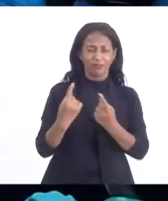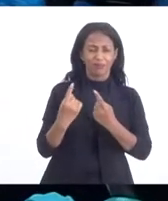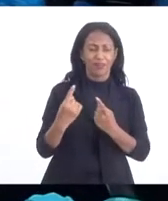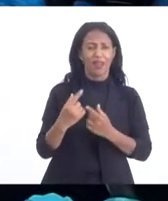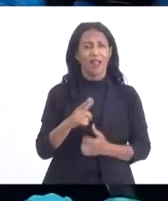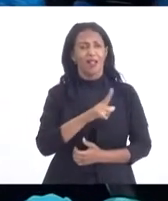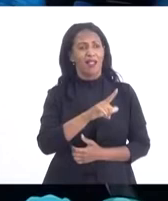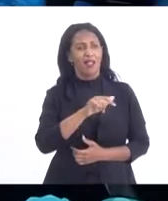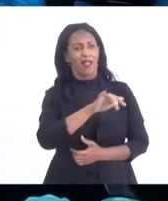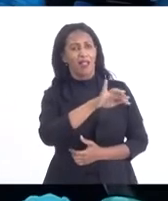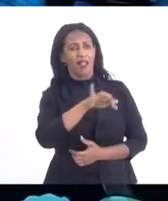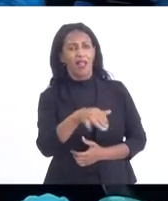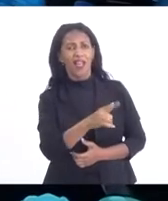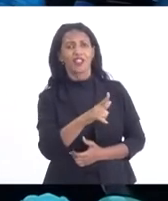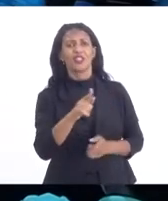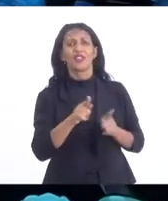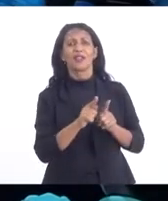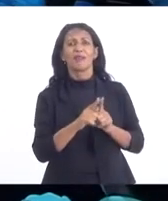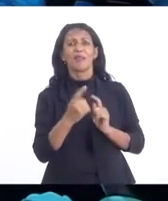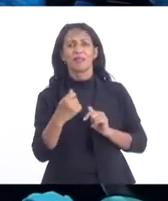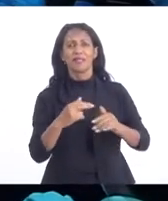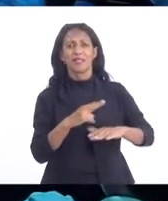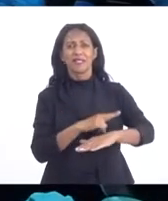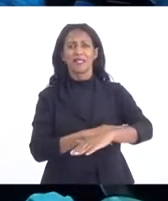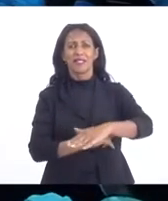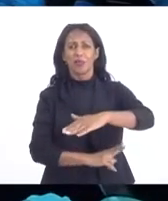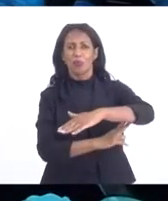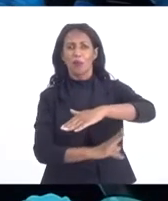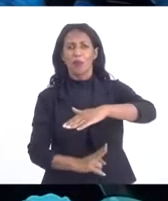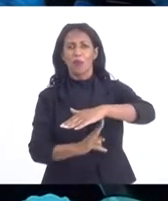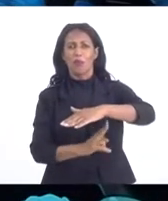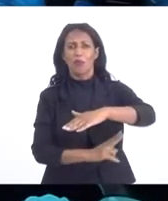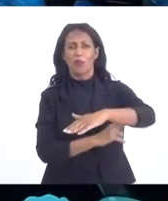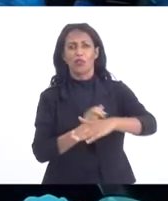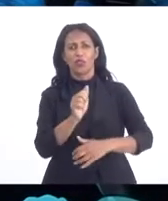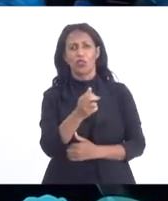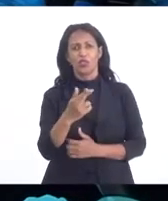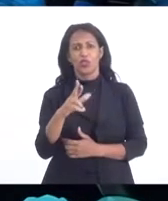do Moraé também precisa de um arco você metropolitano. Deixa eu voltar lá depois?